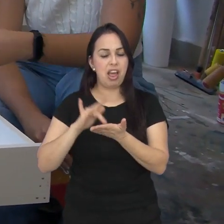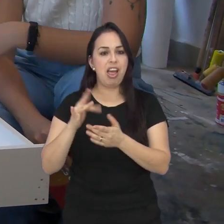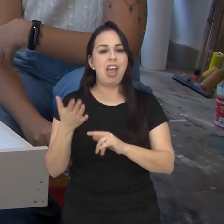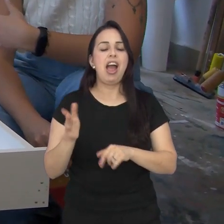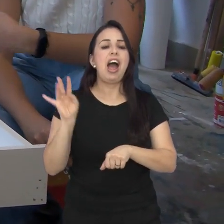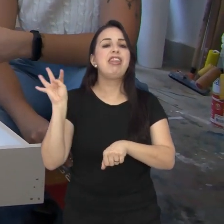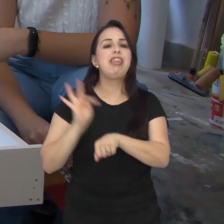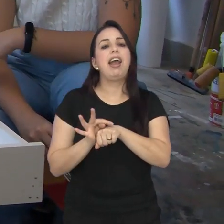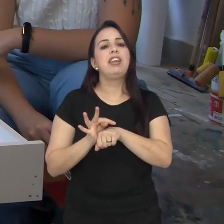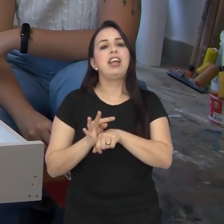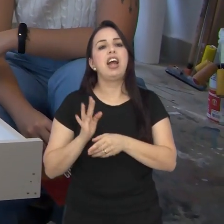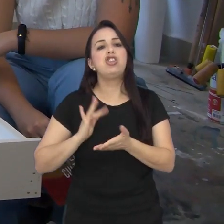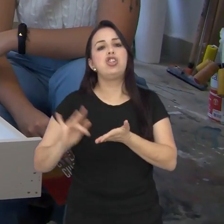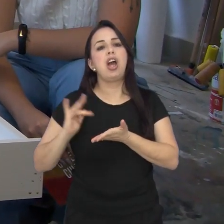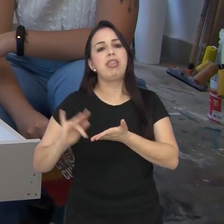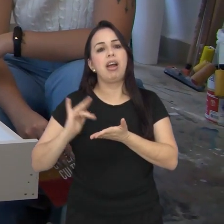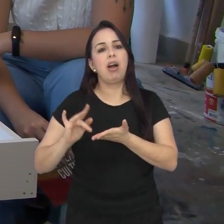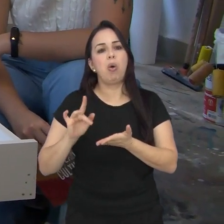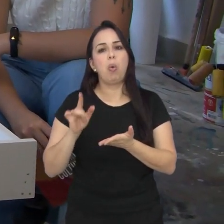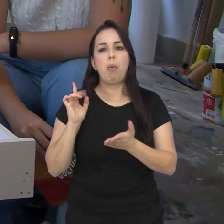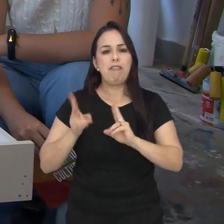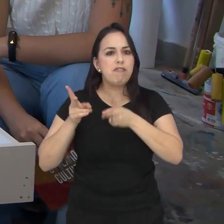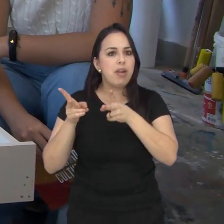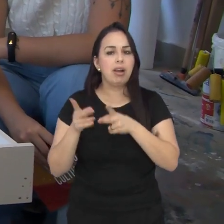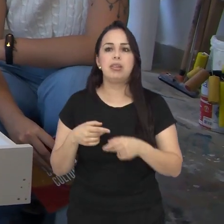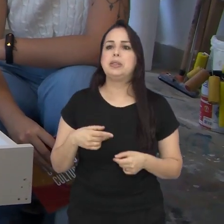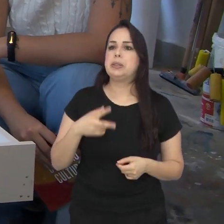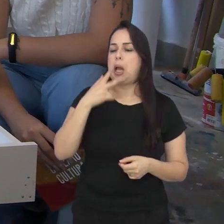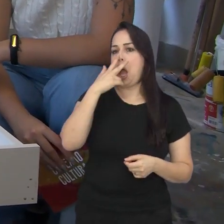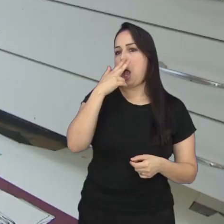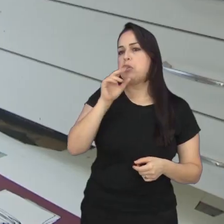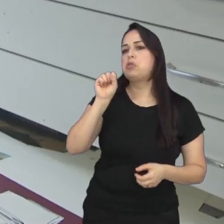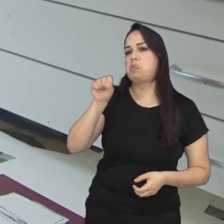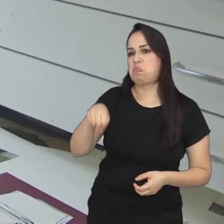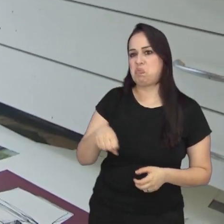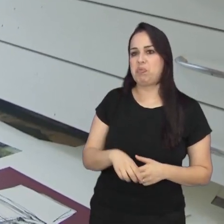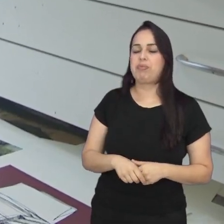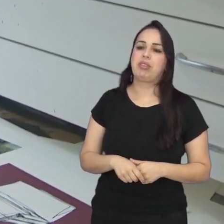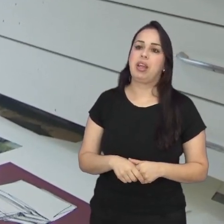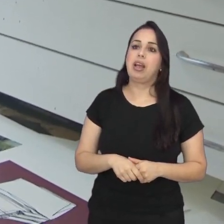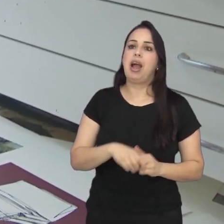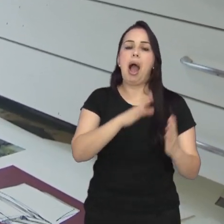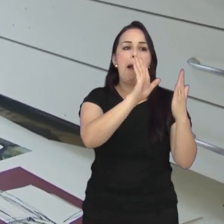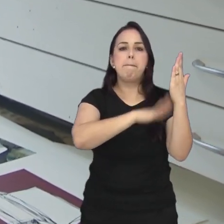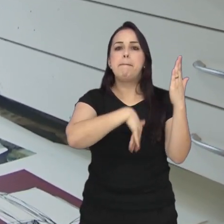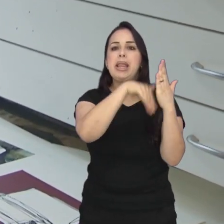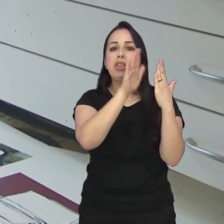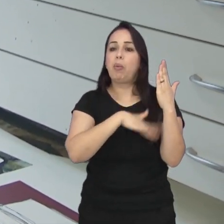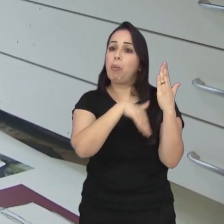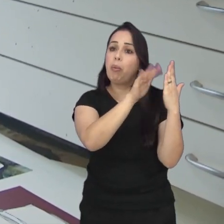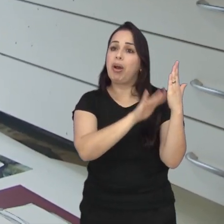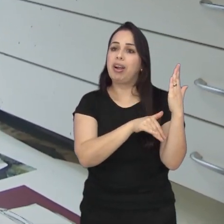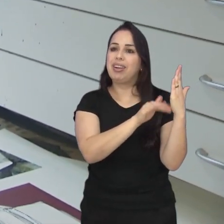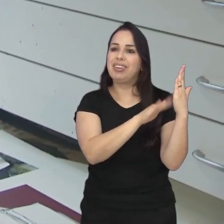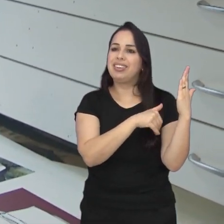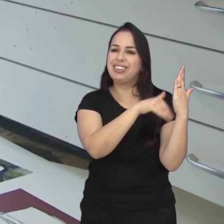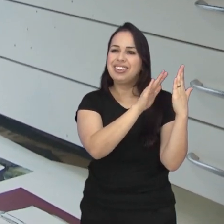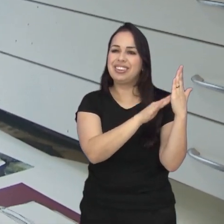permanecer, assim, né? Essas técnicas digitais. Ah, eu acho que sim, né? Porque não é que... A pintura, acho que